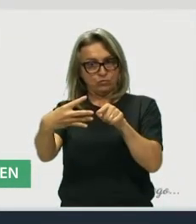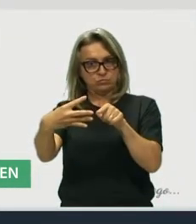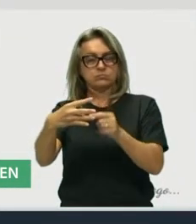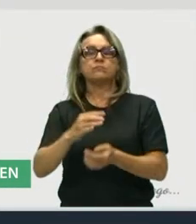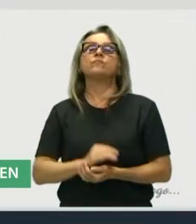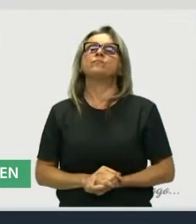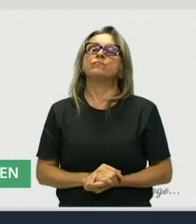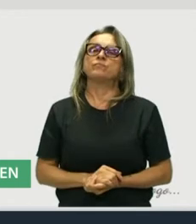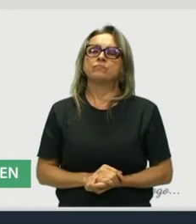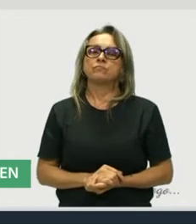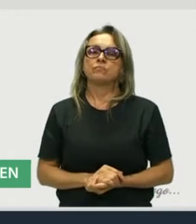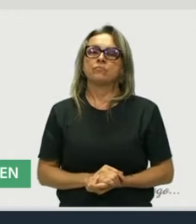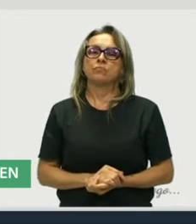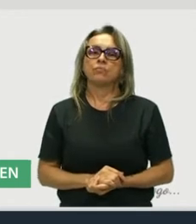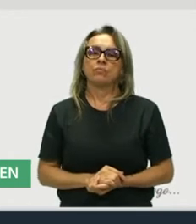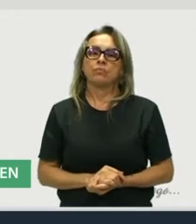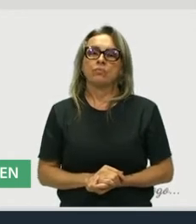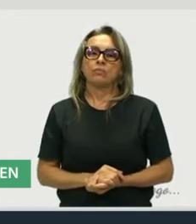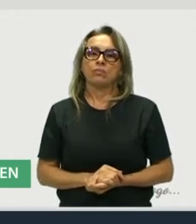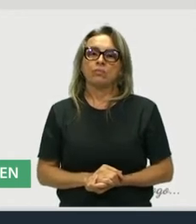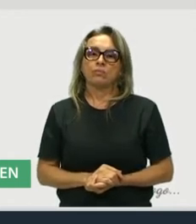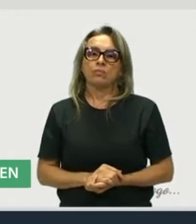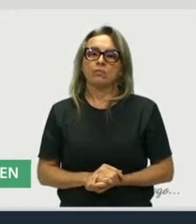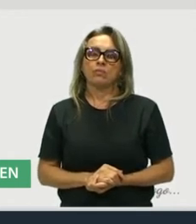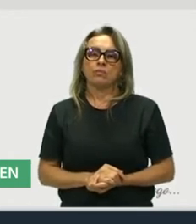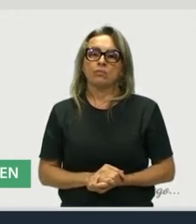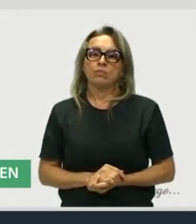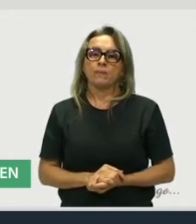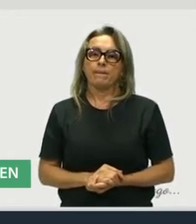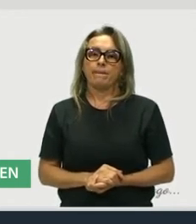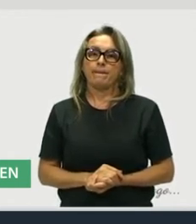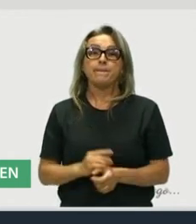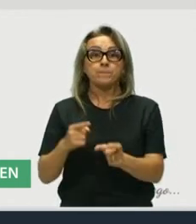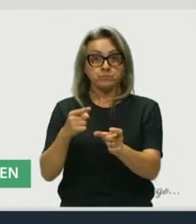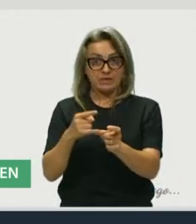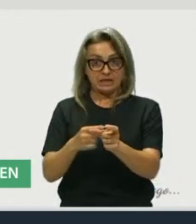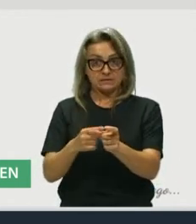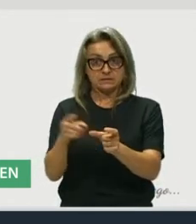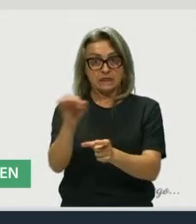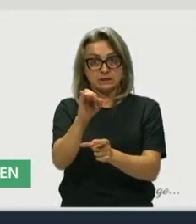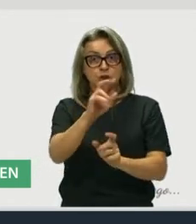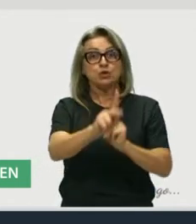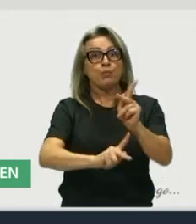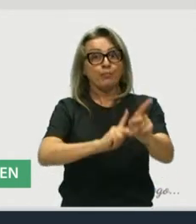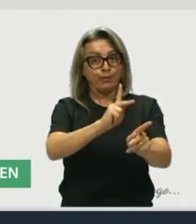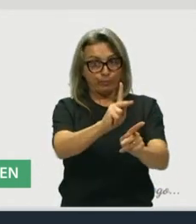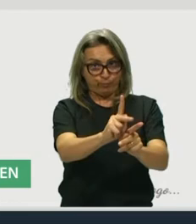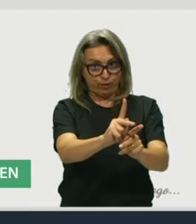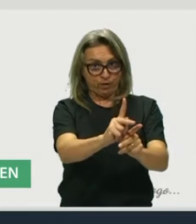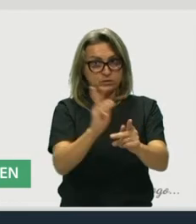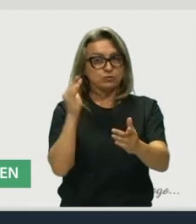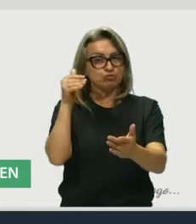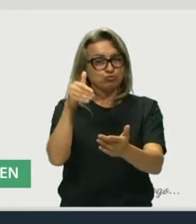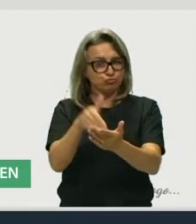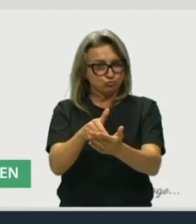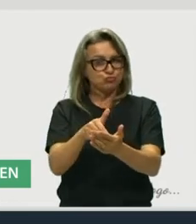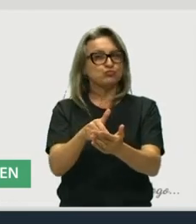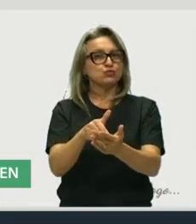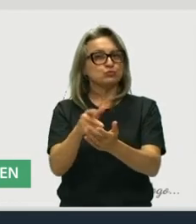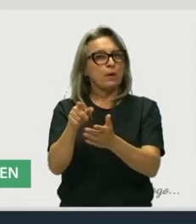considerando também que a cidade de Itajaí, a população de Itajaí, no último censo,